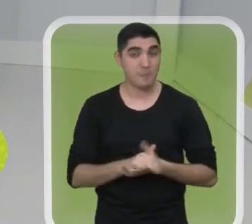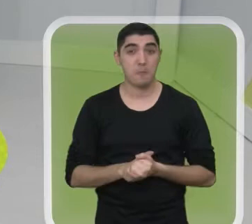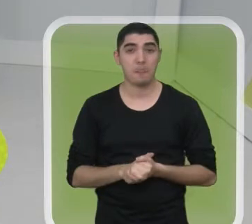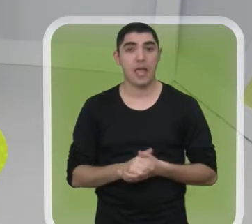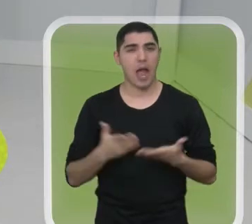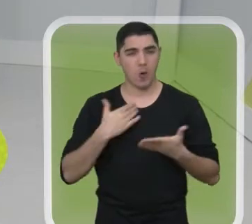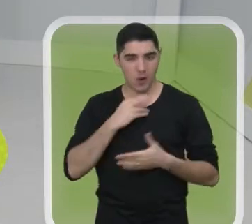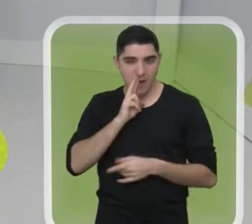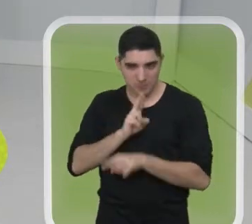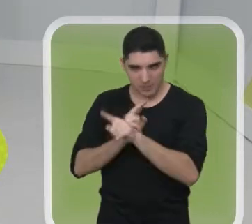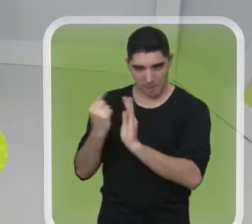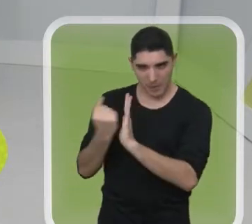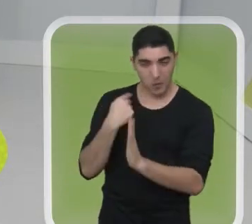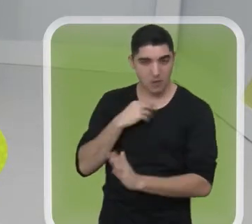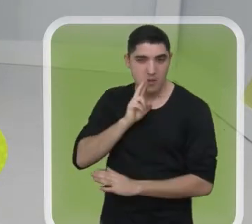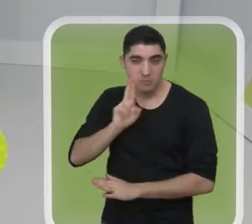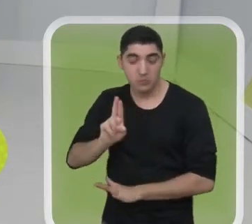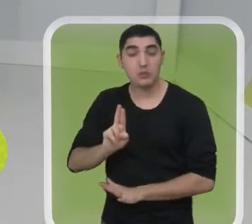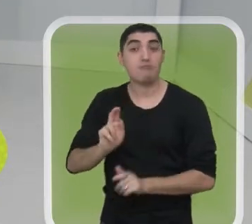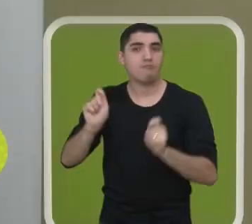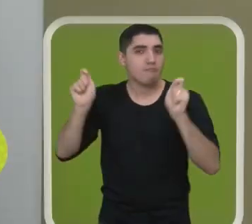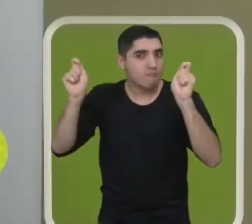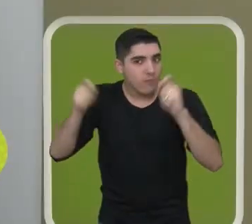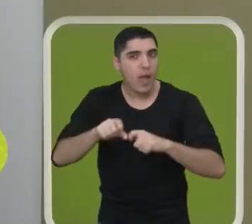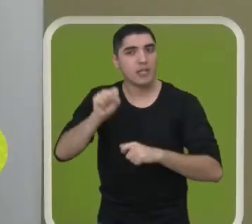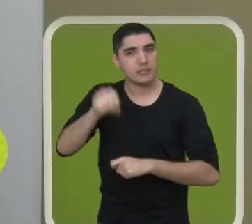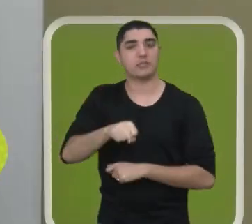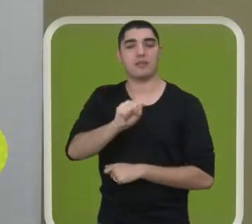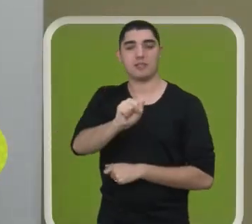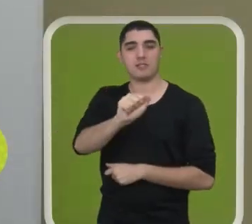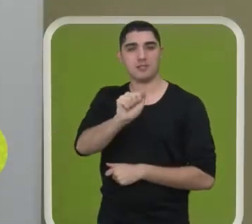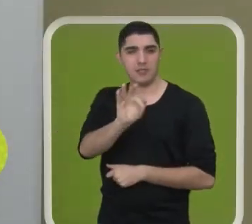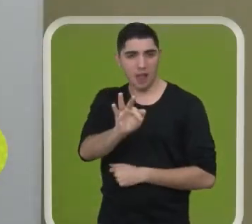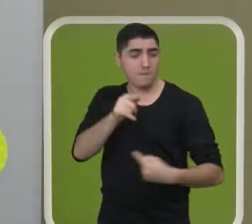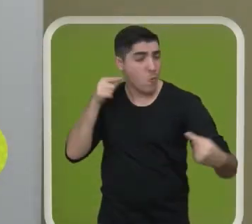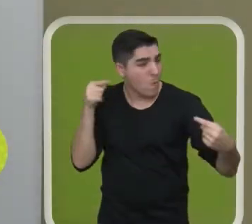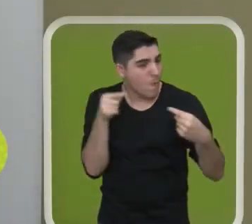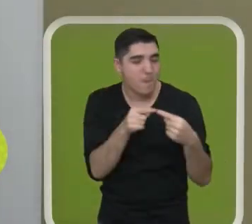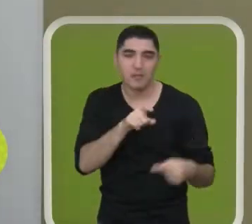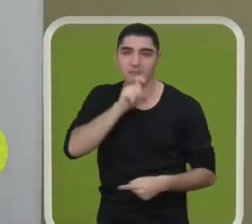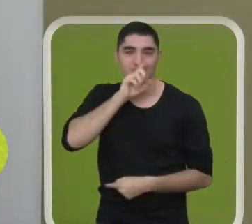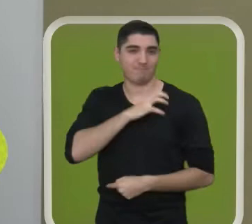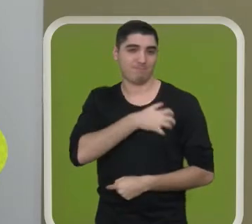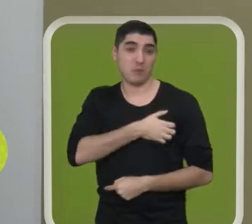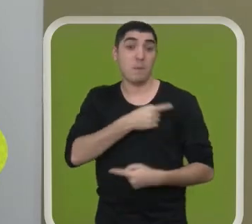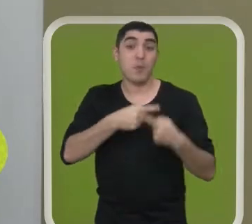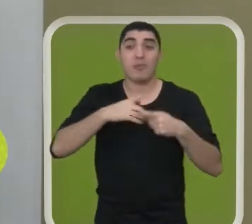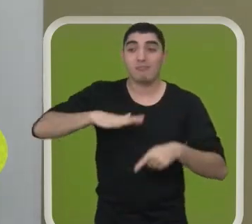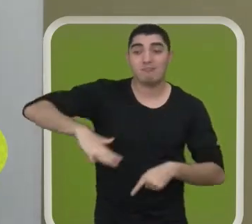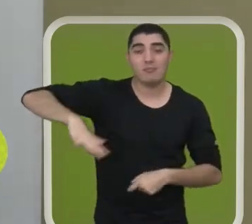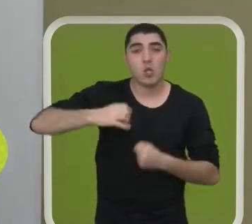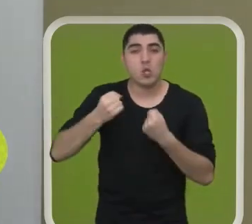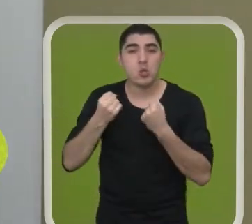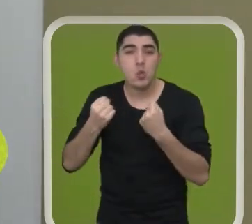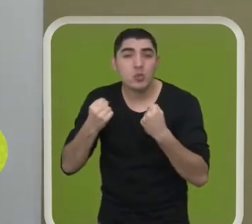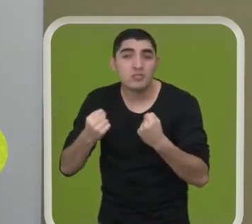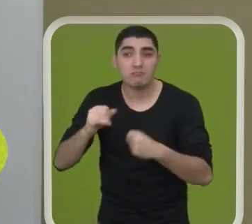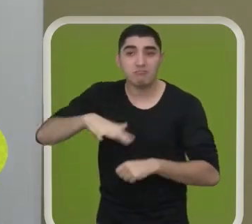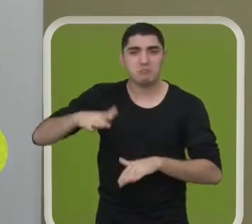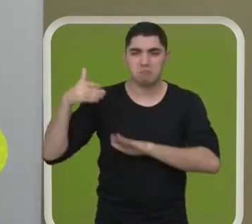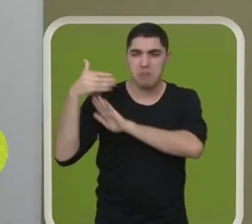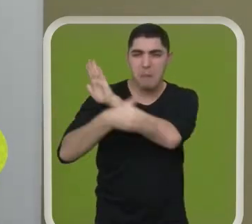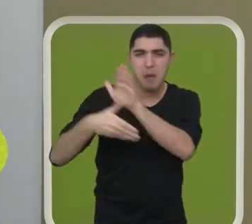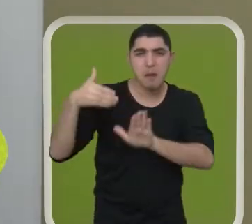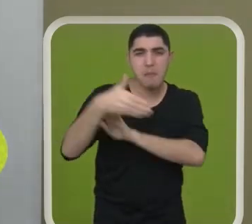pergunta. Eu acho que cai como uma luva por causa desse ativo que o São José tem. Esse ativo que